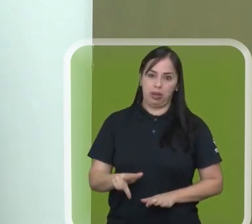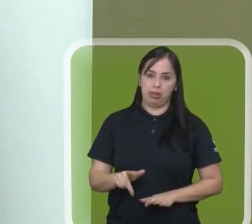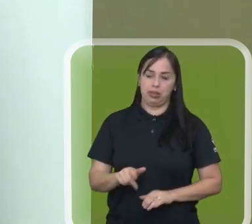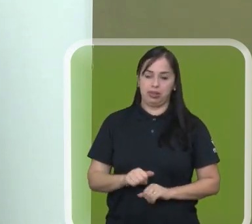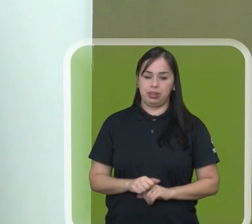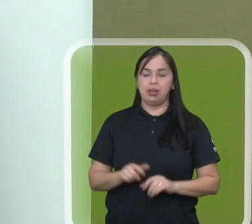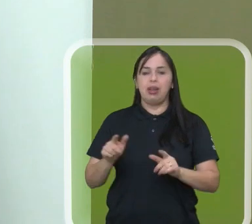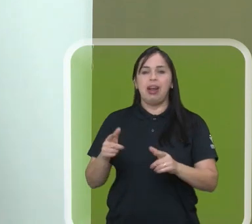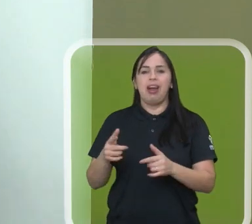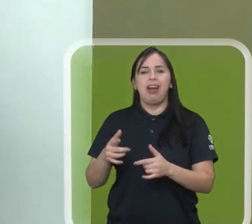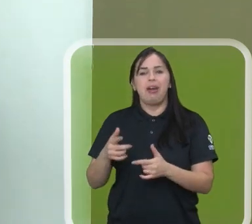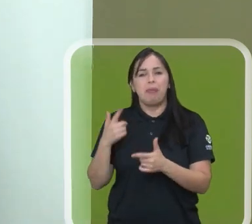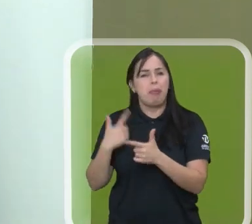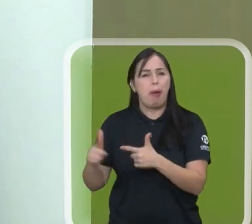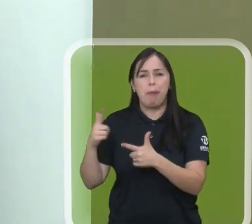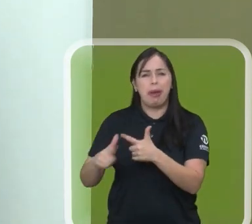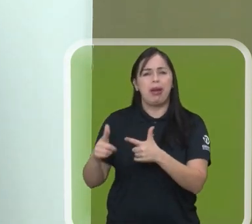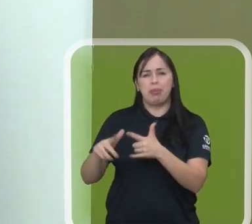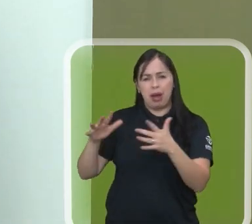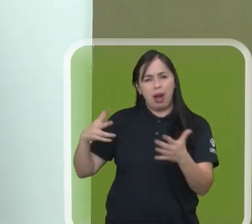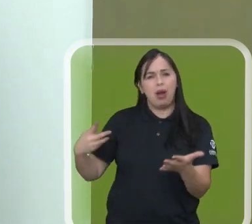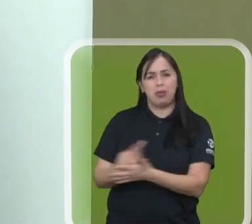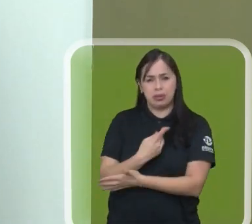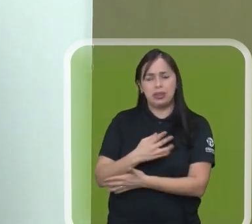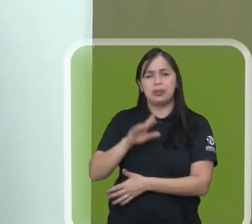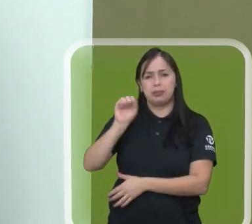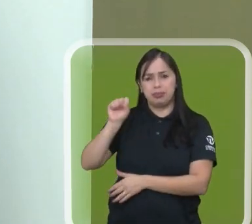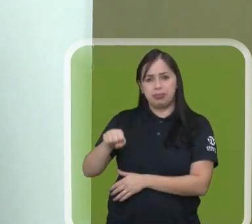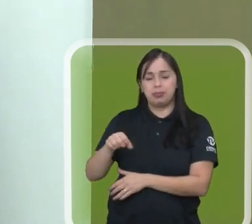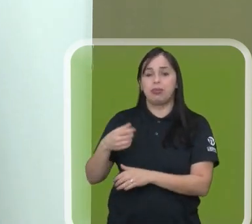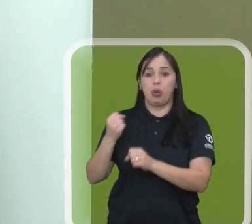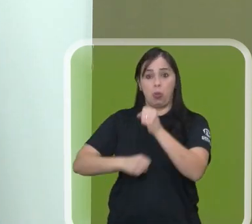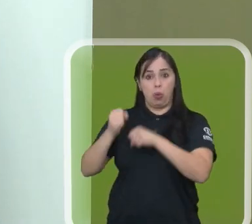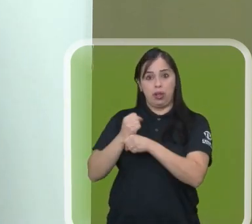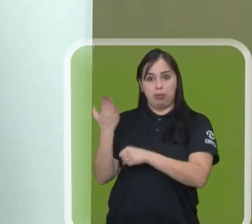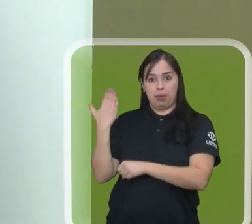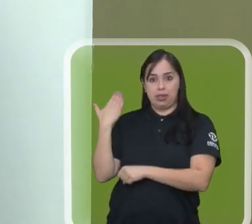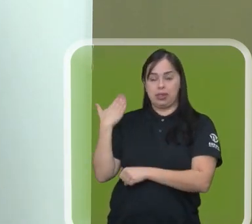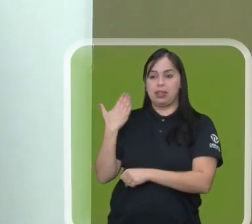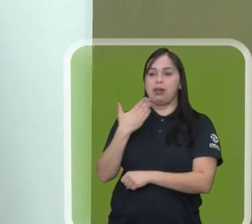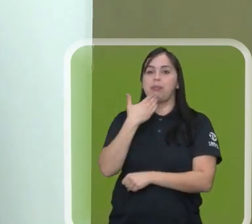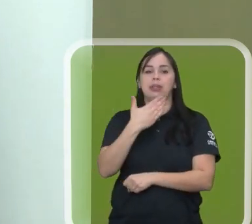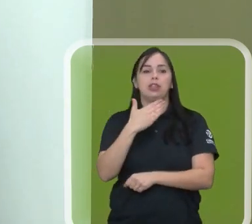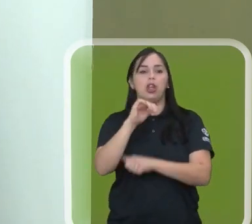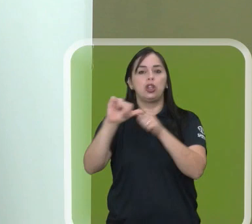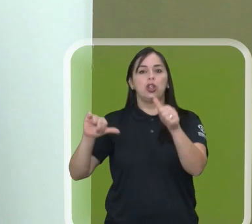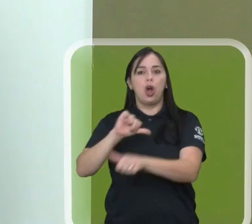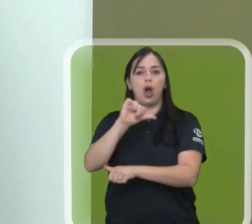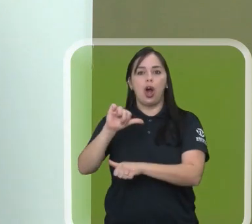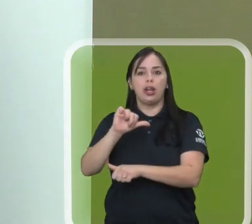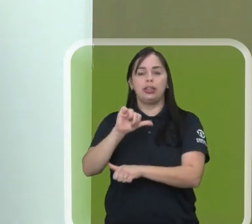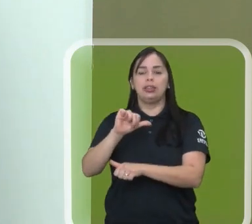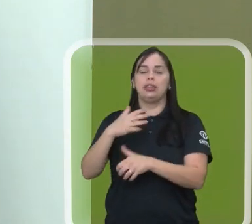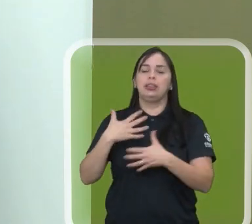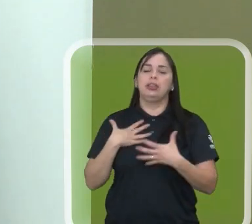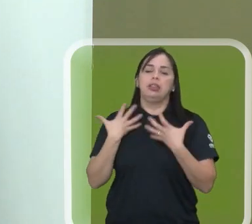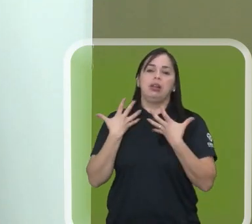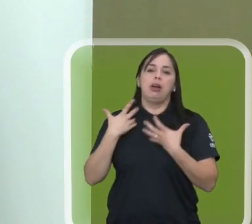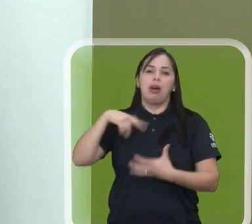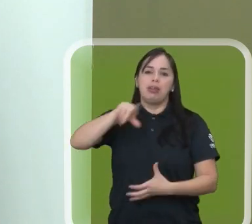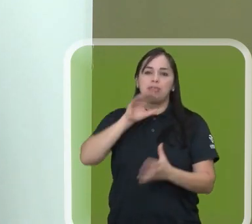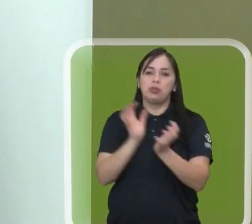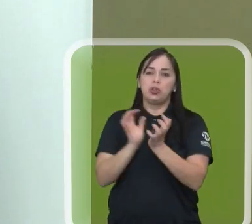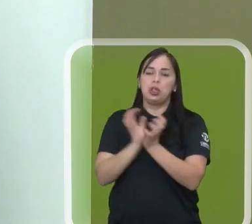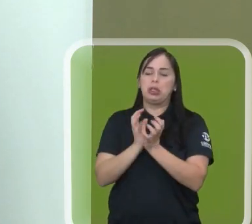Um desgaste, como aconteceu, né? O ano passado, naquela troca de treinador, né? Foi realmente bastante desgastante na troca do técnico,